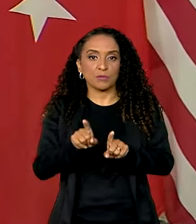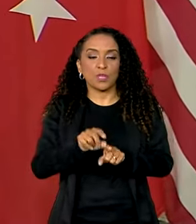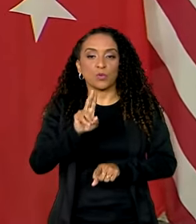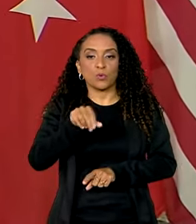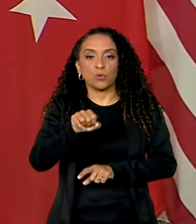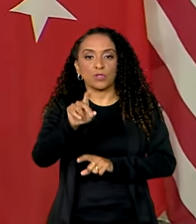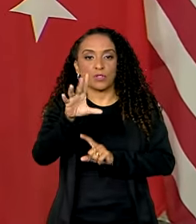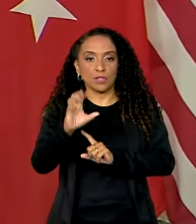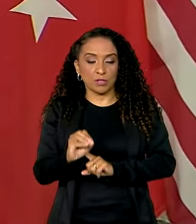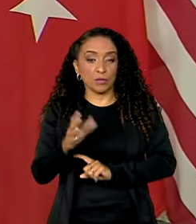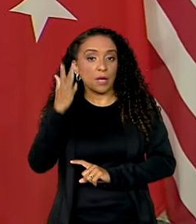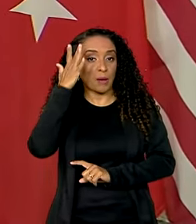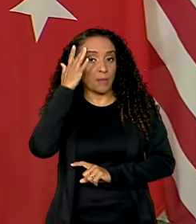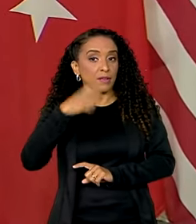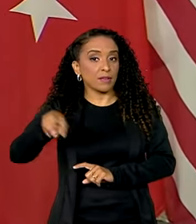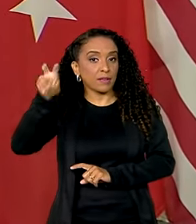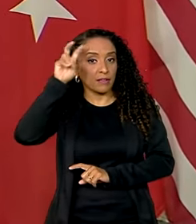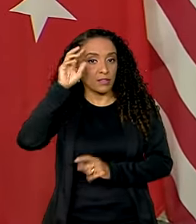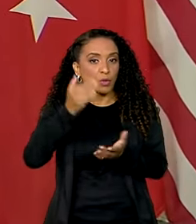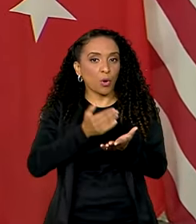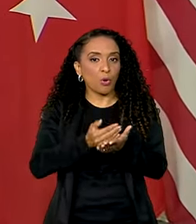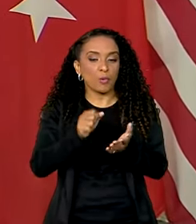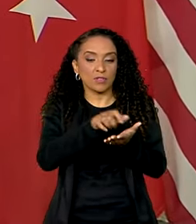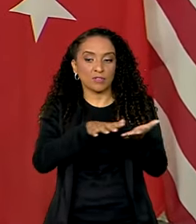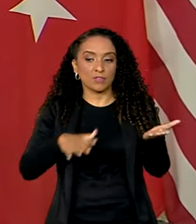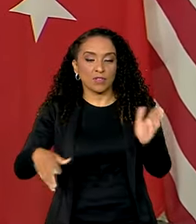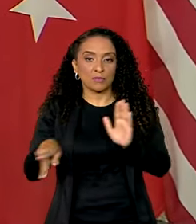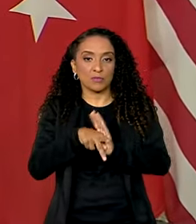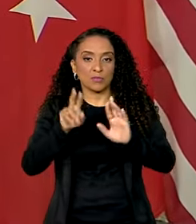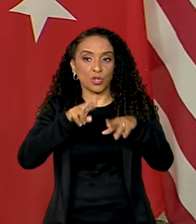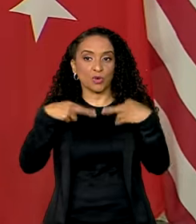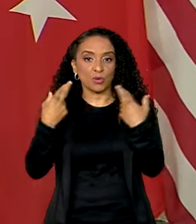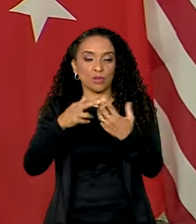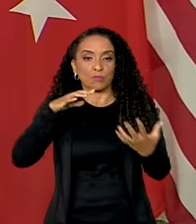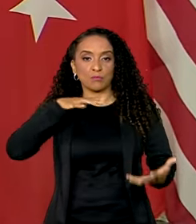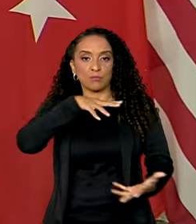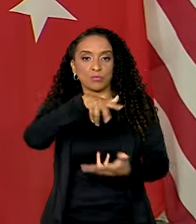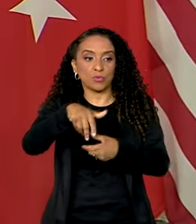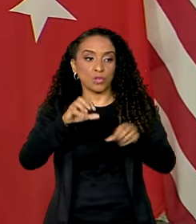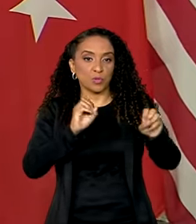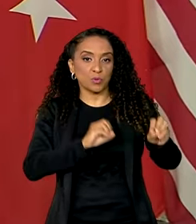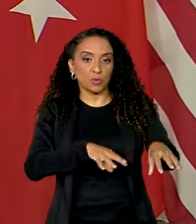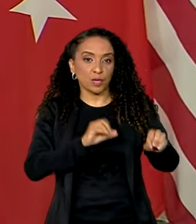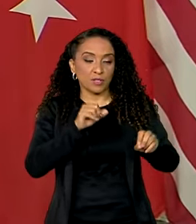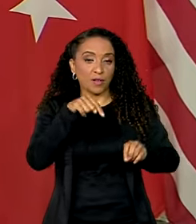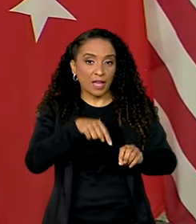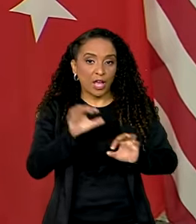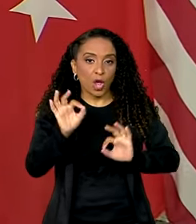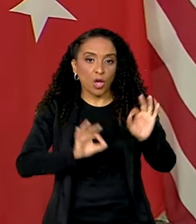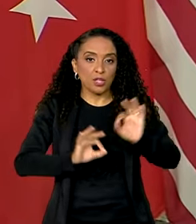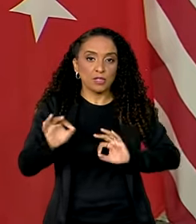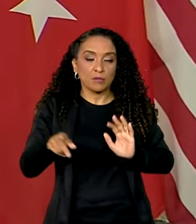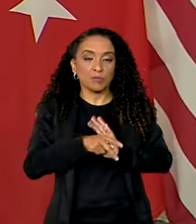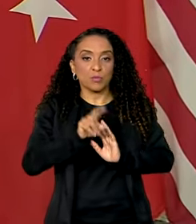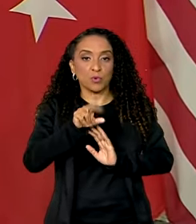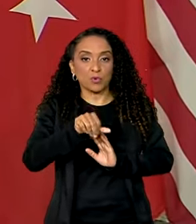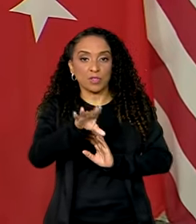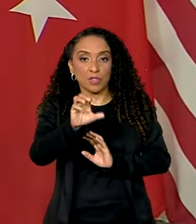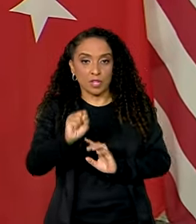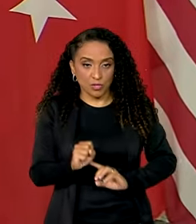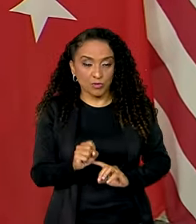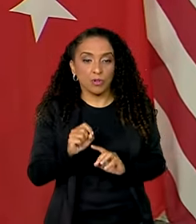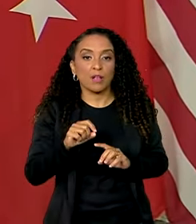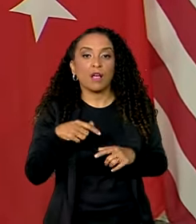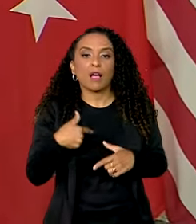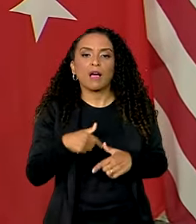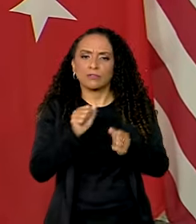Unesco. Amanhã, na quinta-feira, começam as atividades da reunião global da educação, que é organizada pela Unesco. Essas